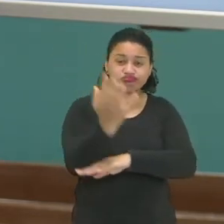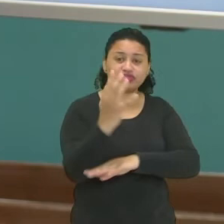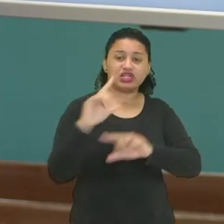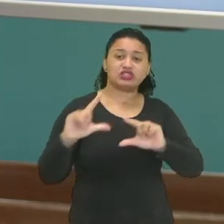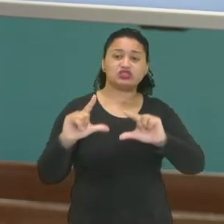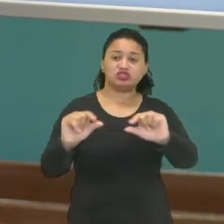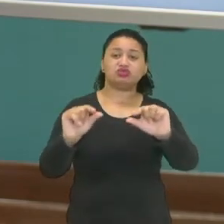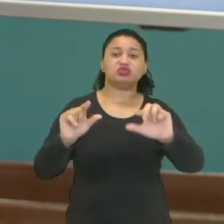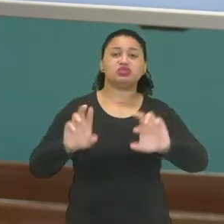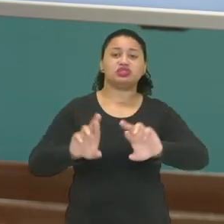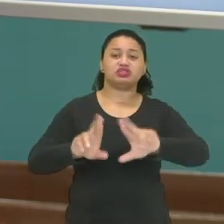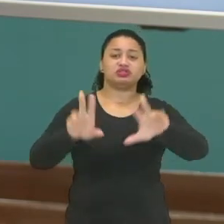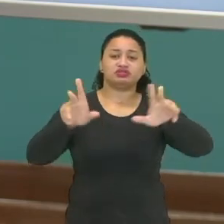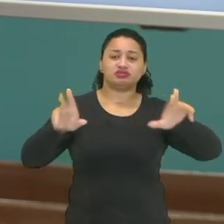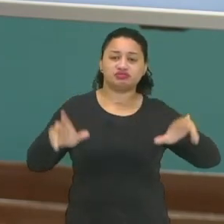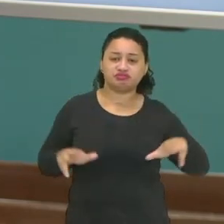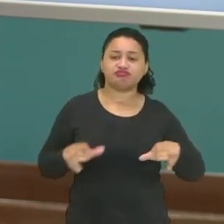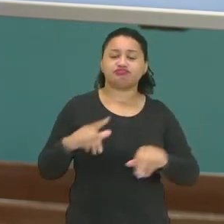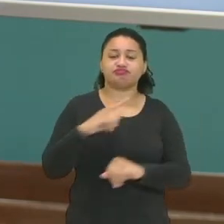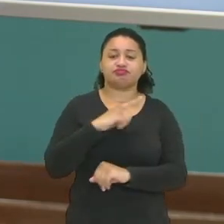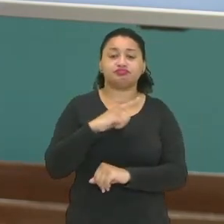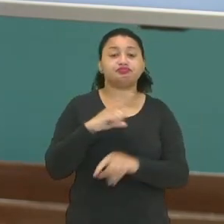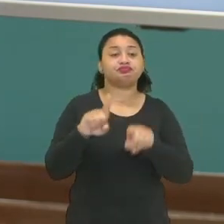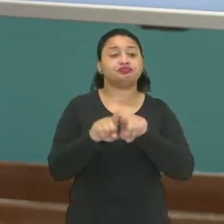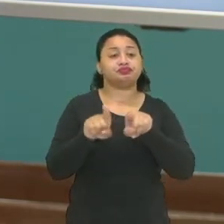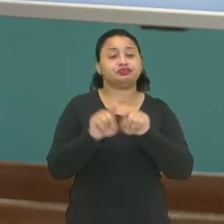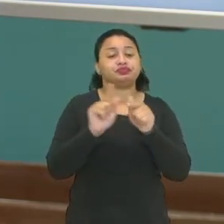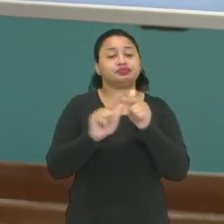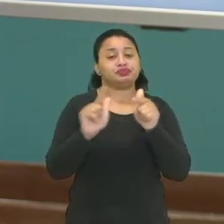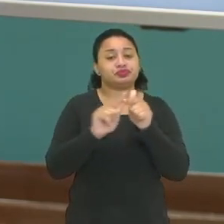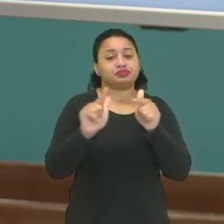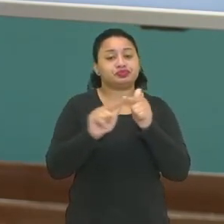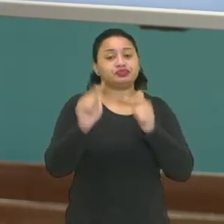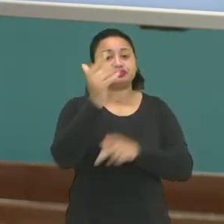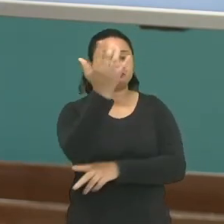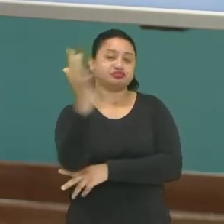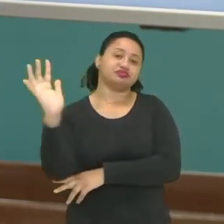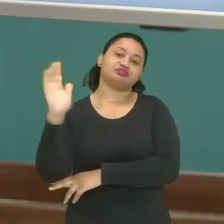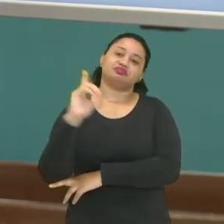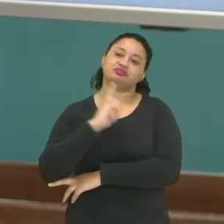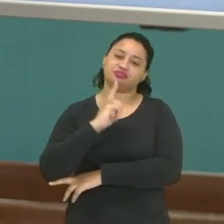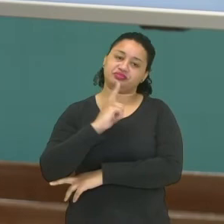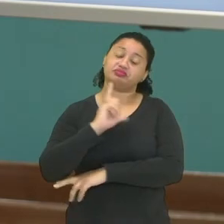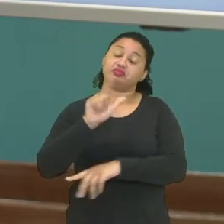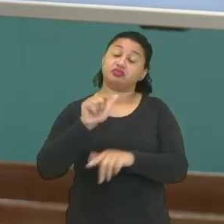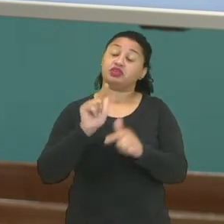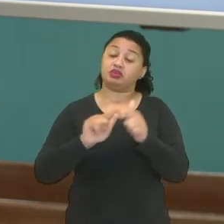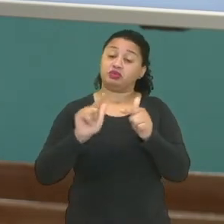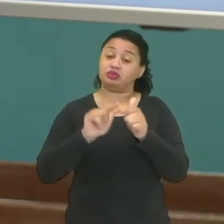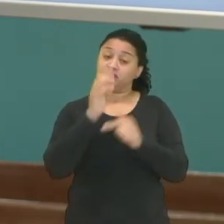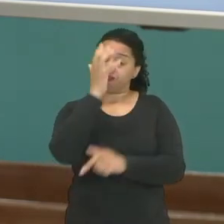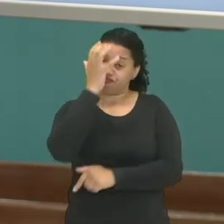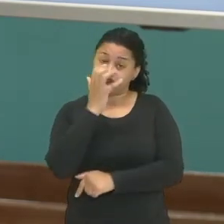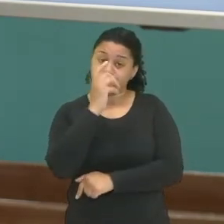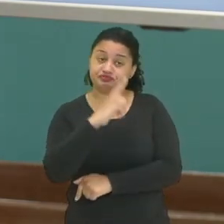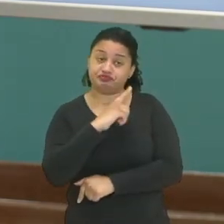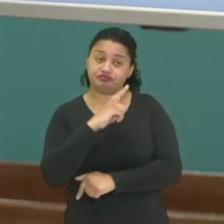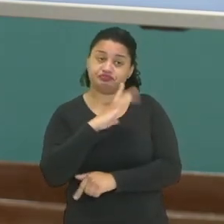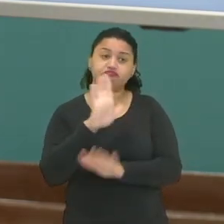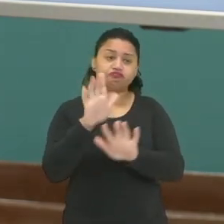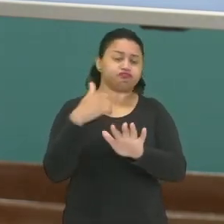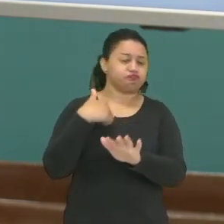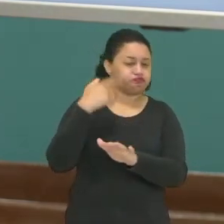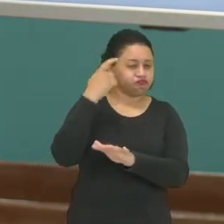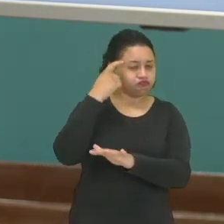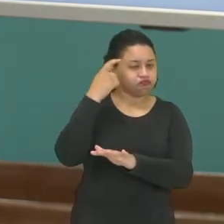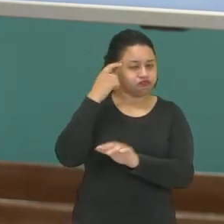a biodiversidade e os problemas ambientais aparecem, né? Então é um problema gravíssimo aí. Então reflitam nessa questão aí,